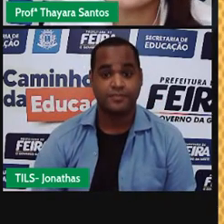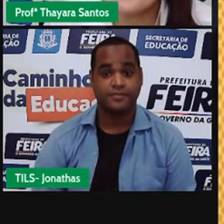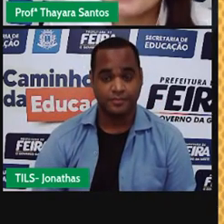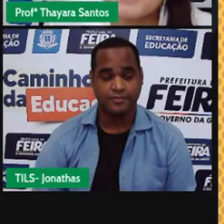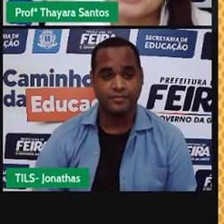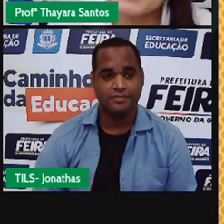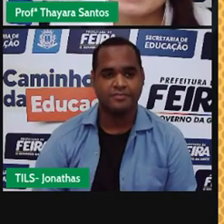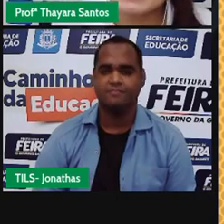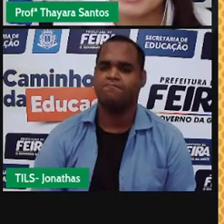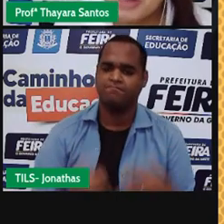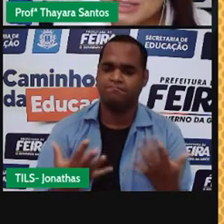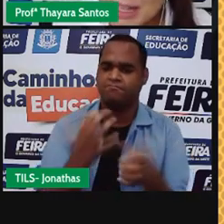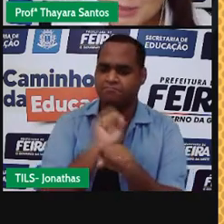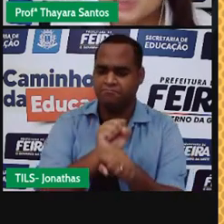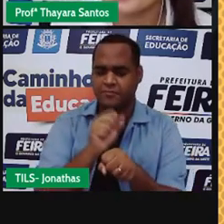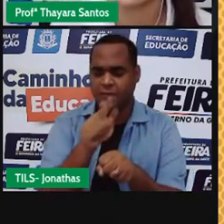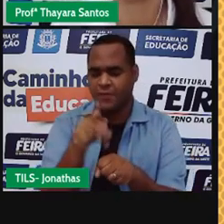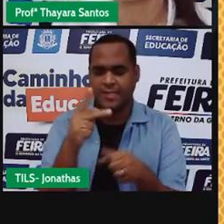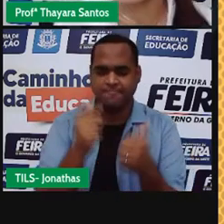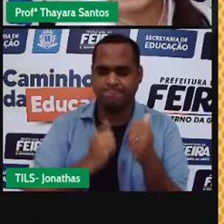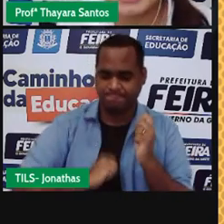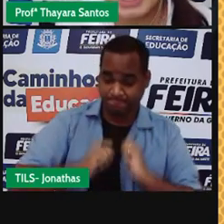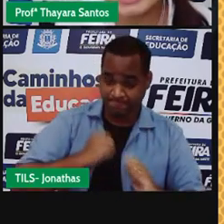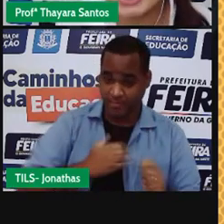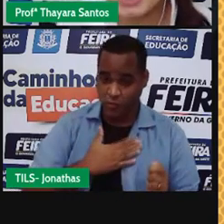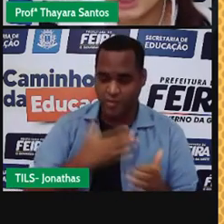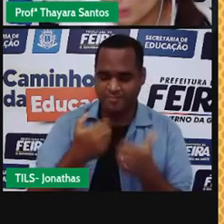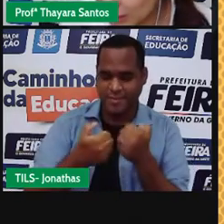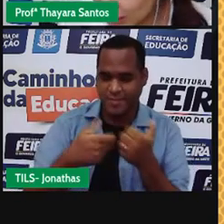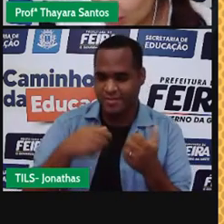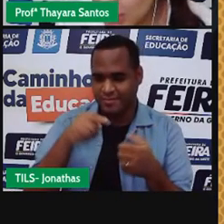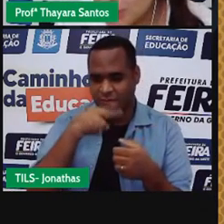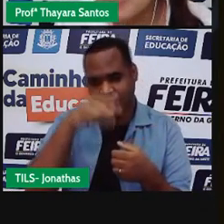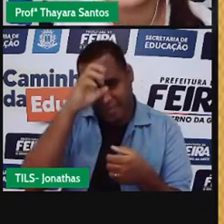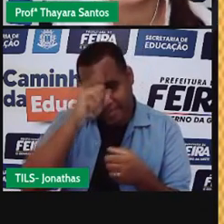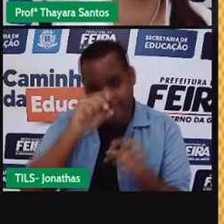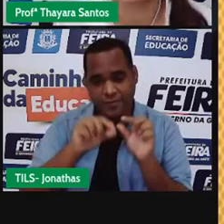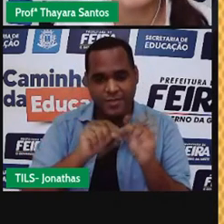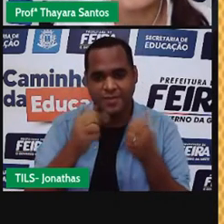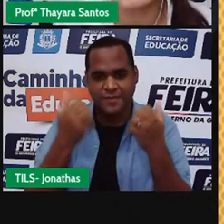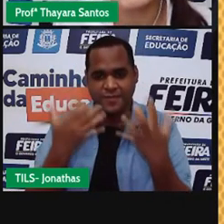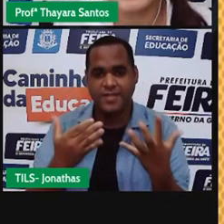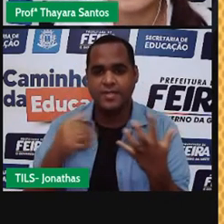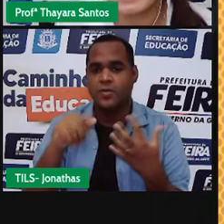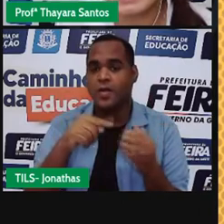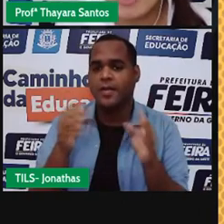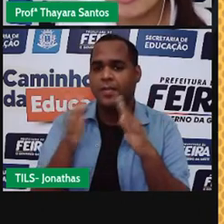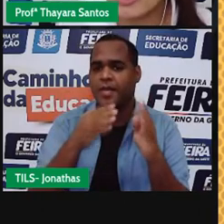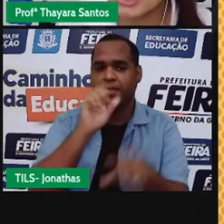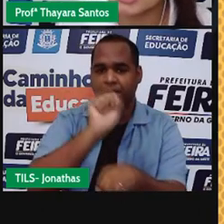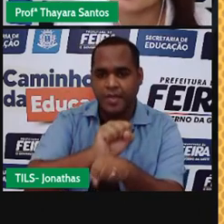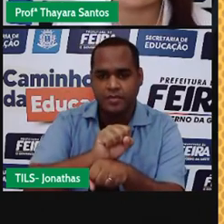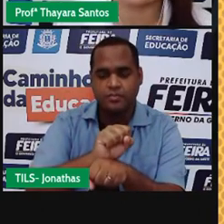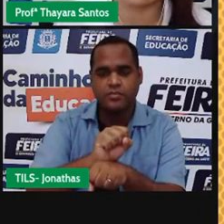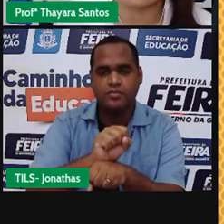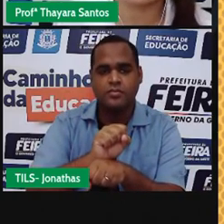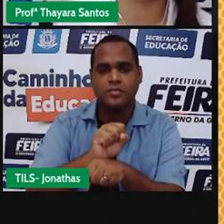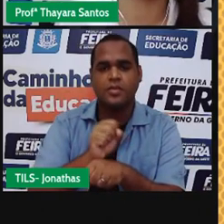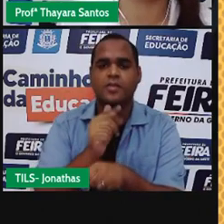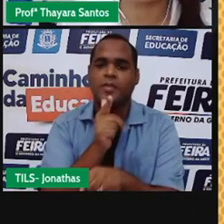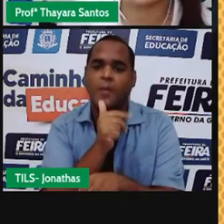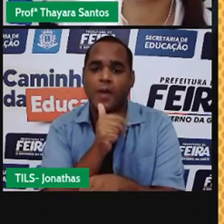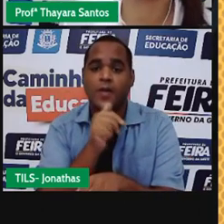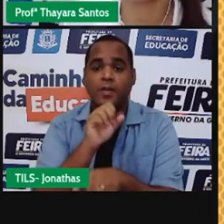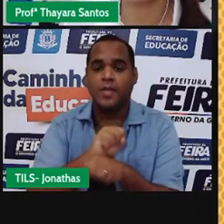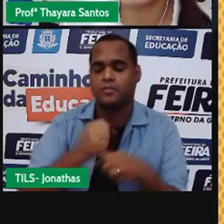Então, pessoal, espero que vocês tenham gostado do joguinho, tenham gostado do que a gente aprendeu até aqui. Nesse momento, a gente vai parar um pouquinho para tomar água